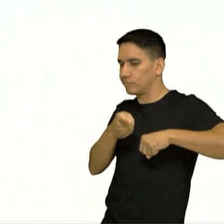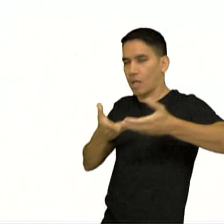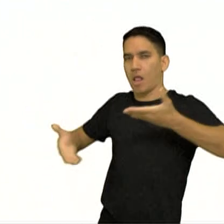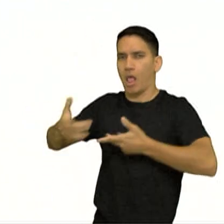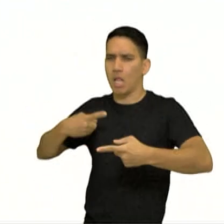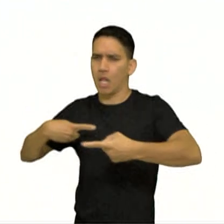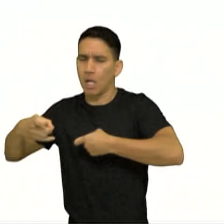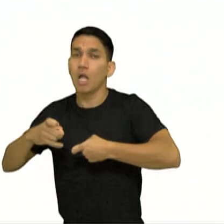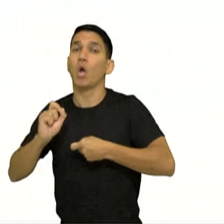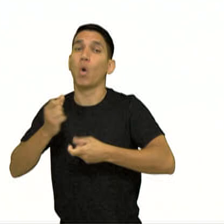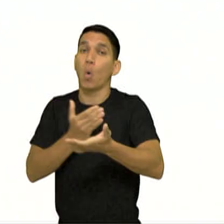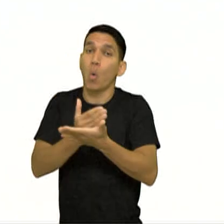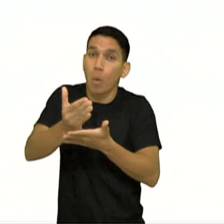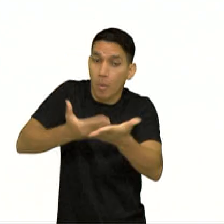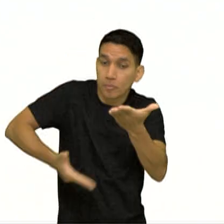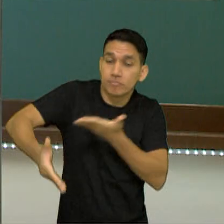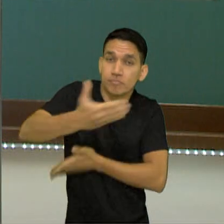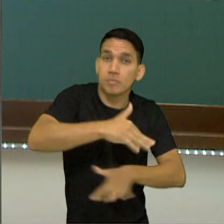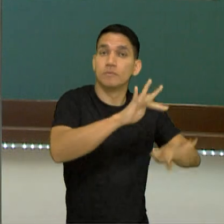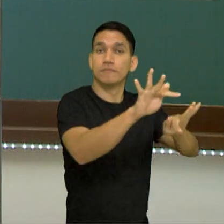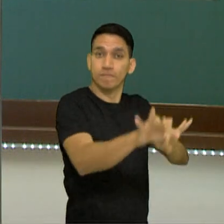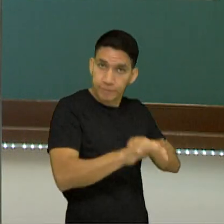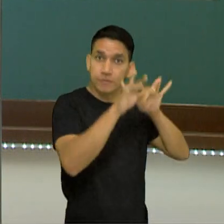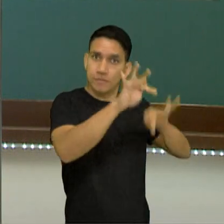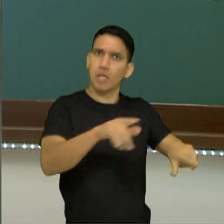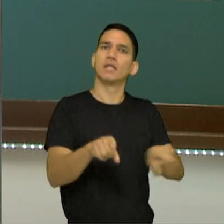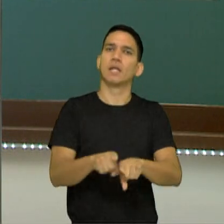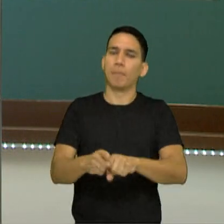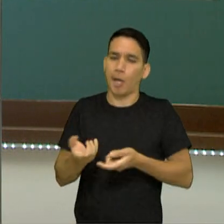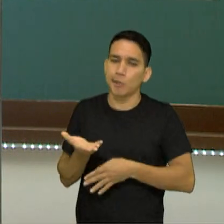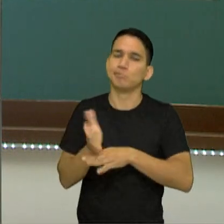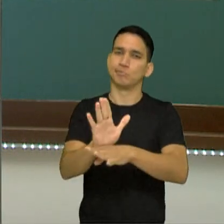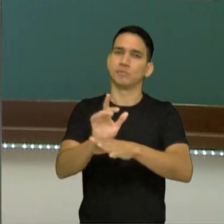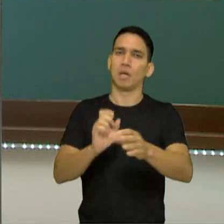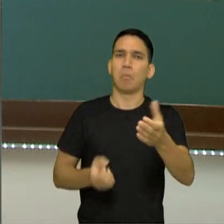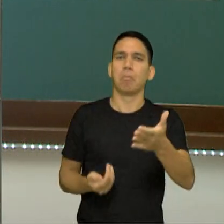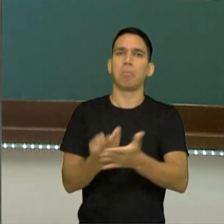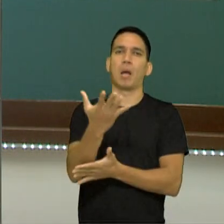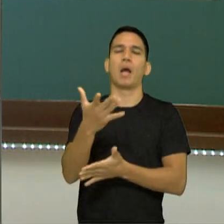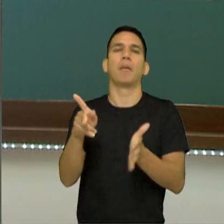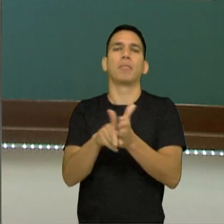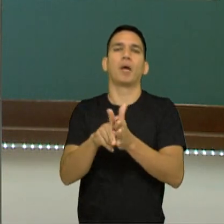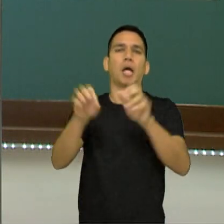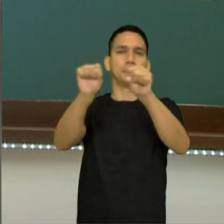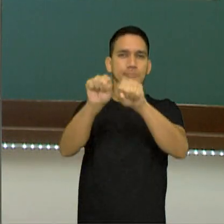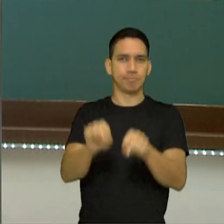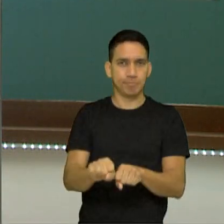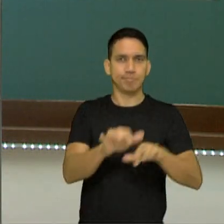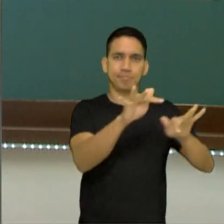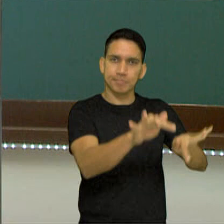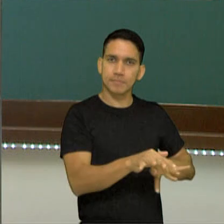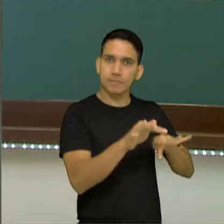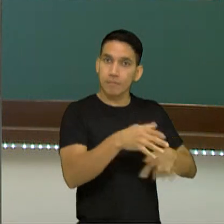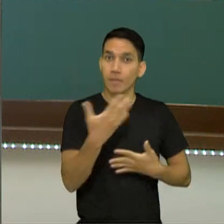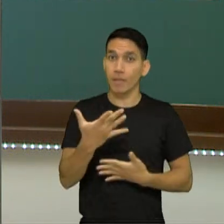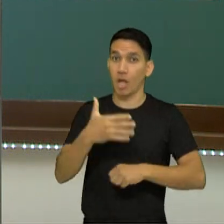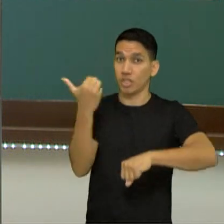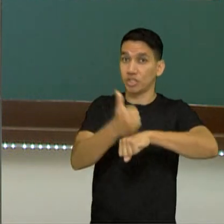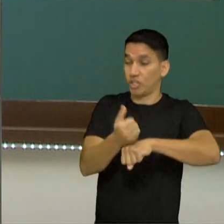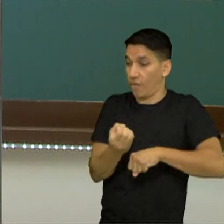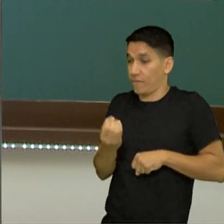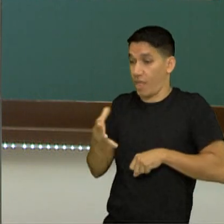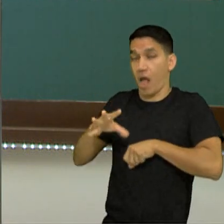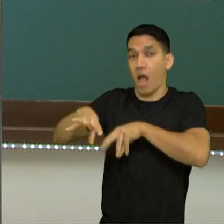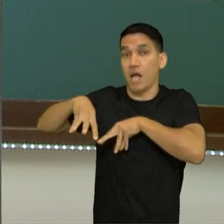ao sistema feudal. Também eles ajudaram nesse sistema feudal, tá? Então o chefe ele doava terras para